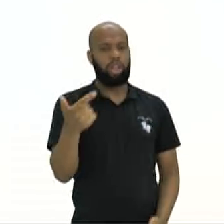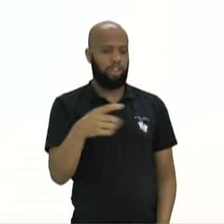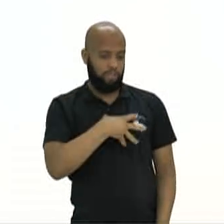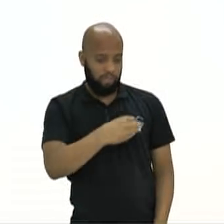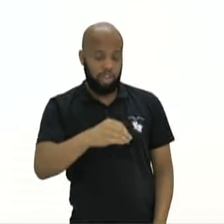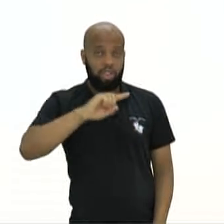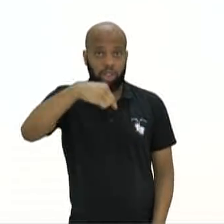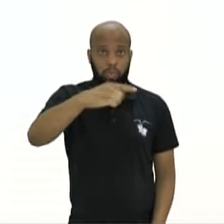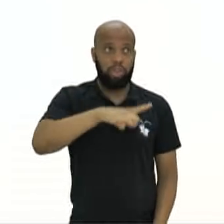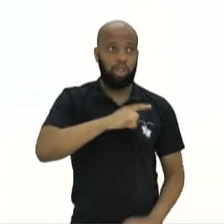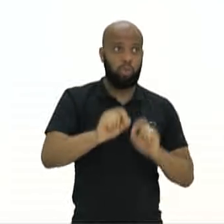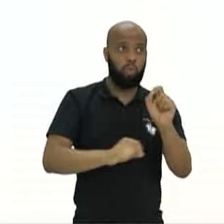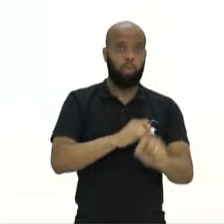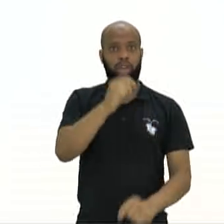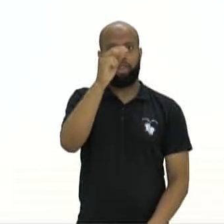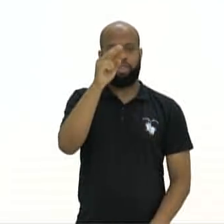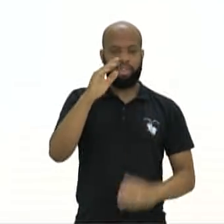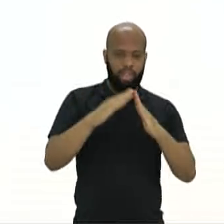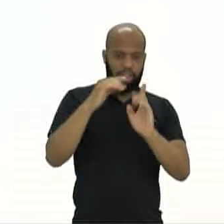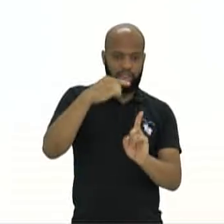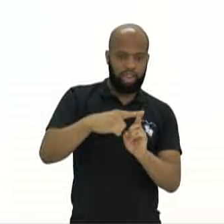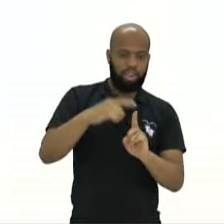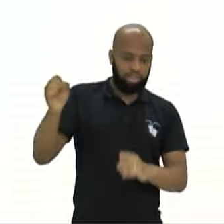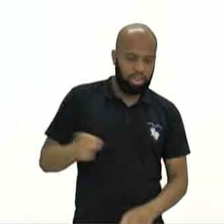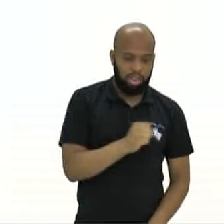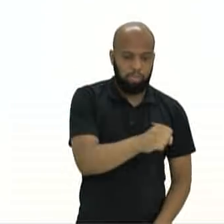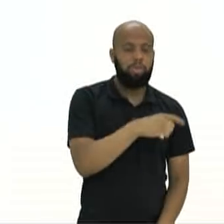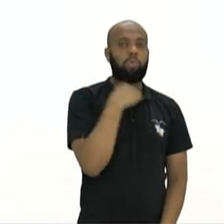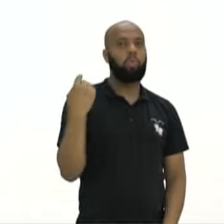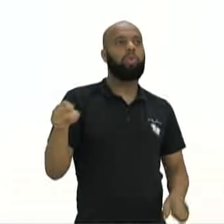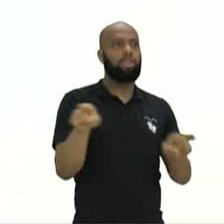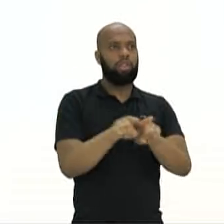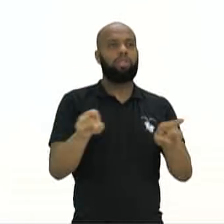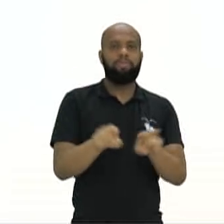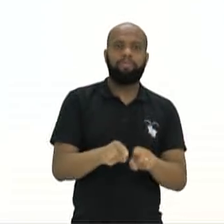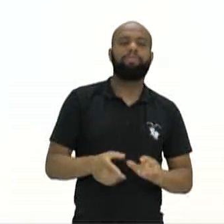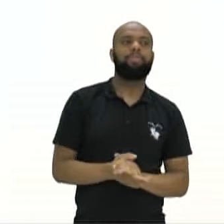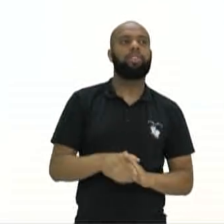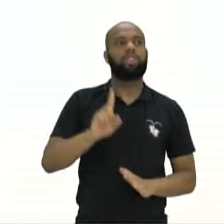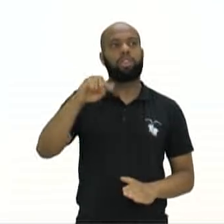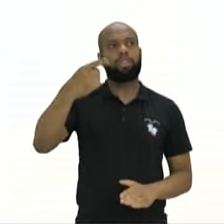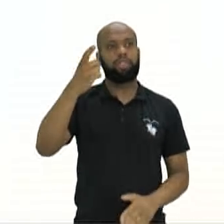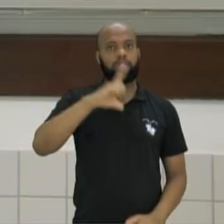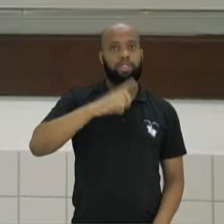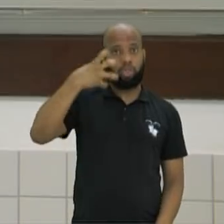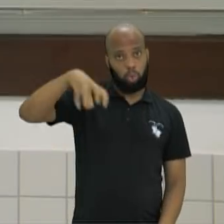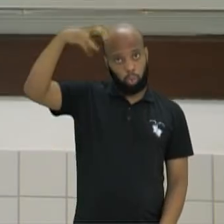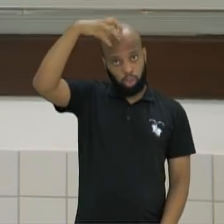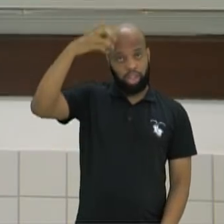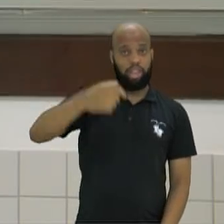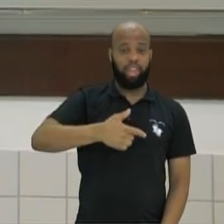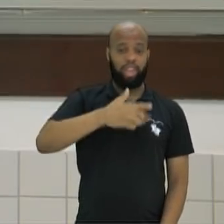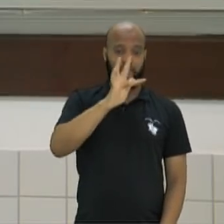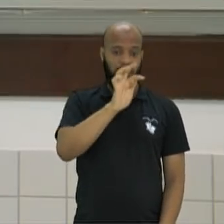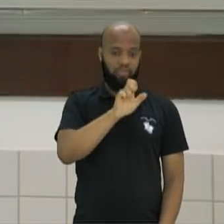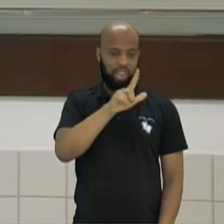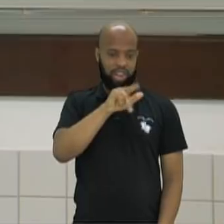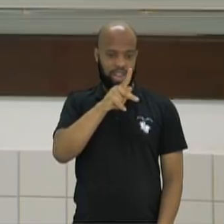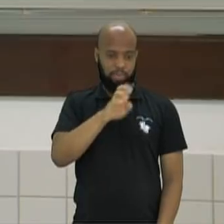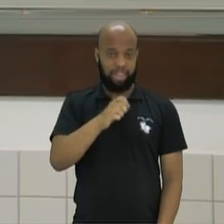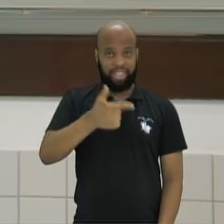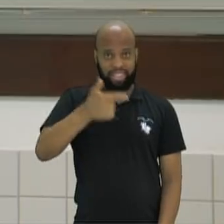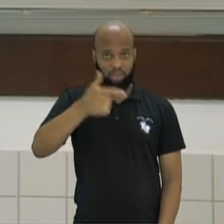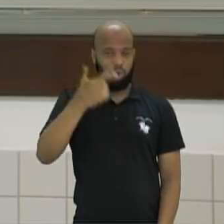depois o cardeal assume, também acaba falecendo, não deixando herdeiros, e o rei Filipe II consegue fazer